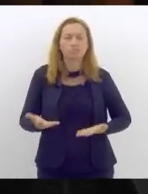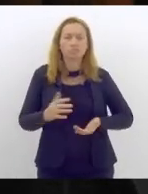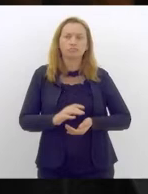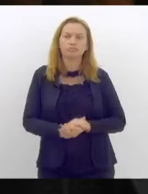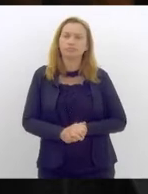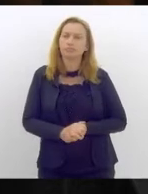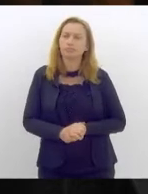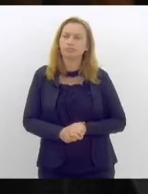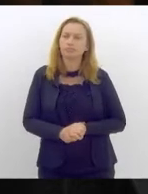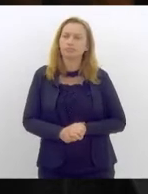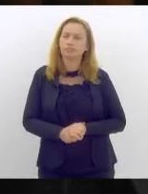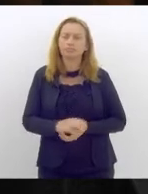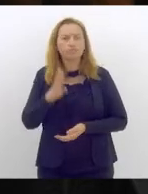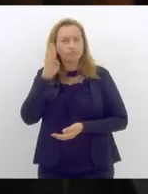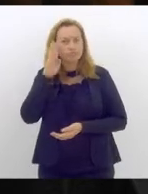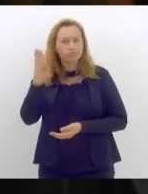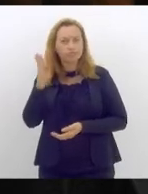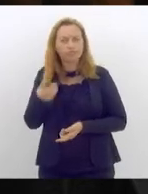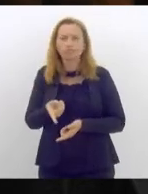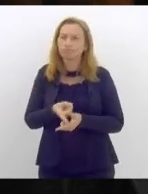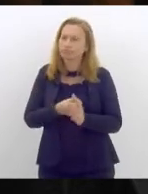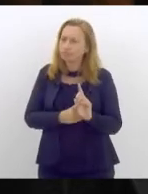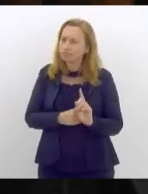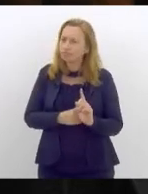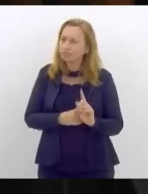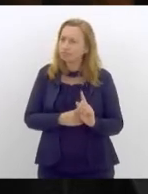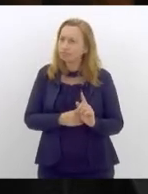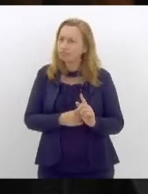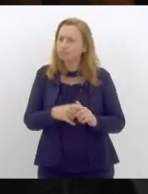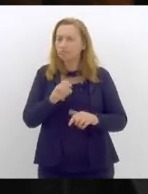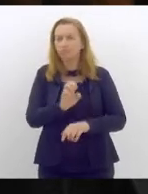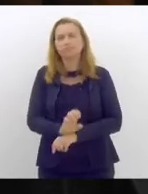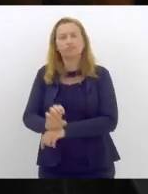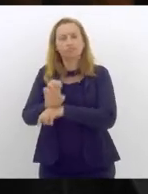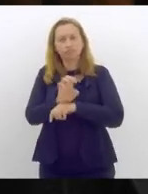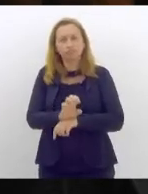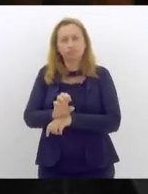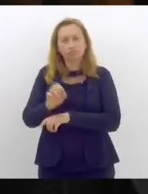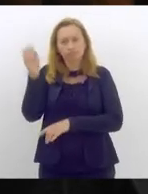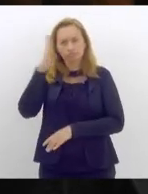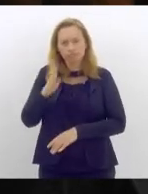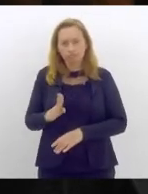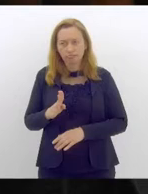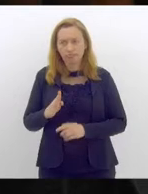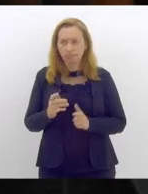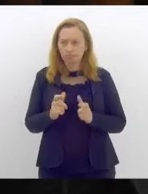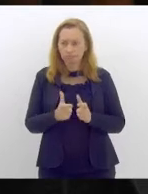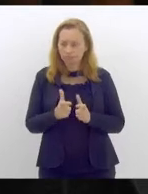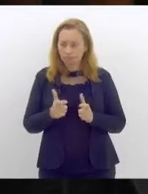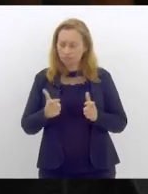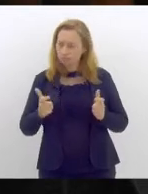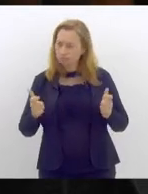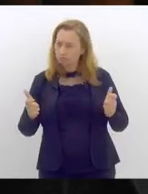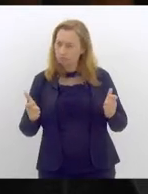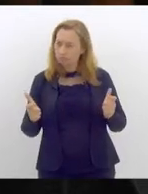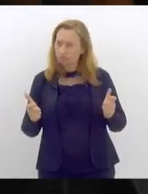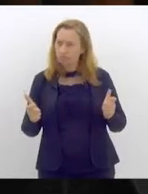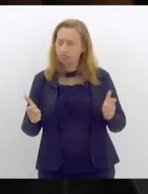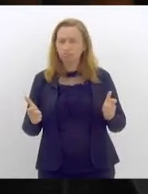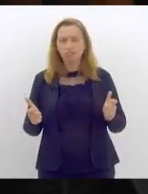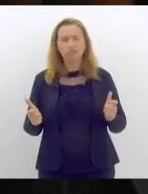que o principal da dívida das unidades federadas crescessem exponencialmente